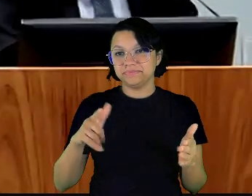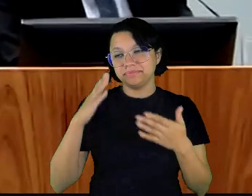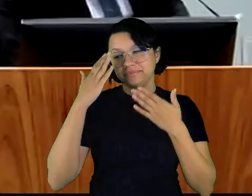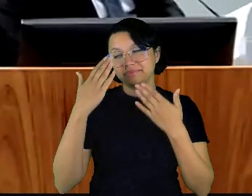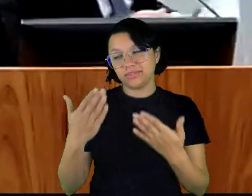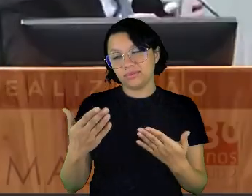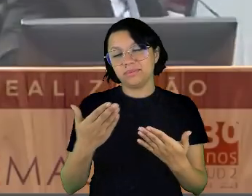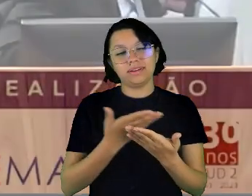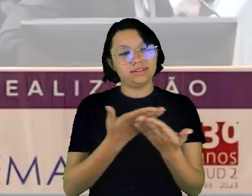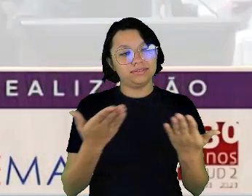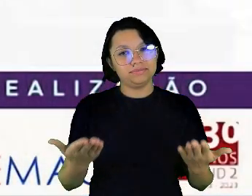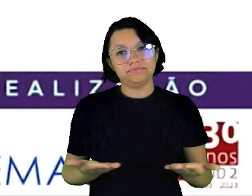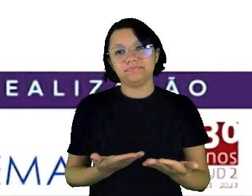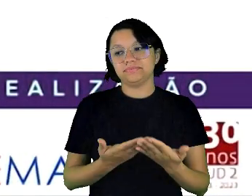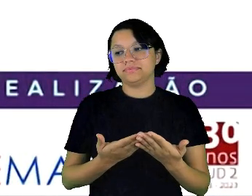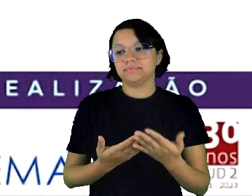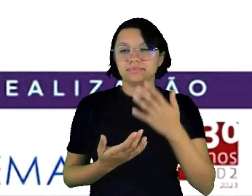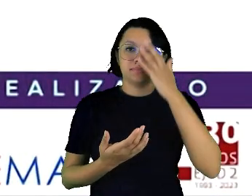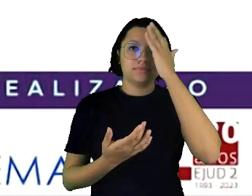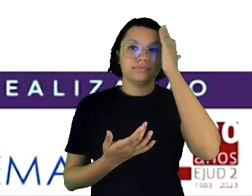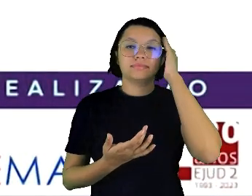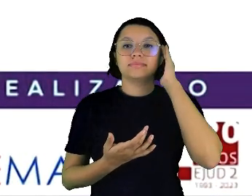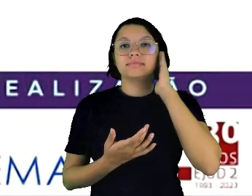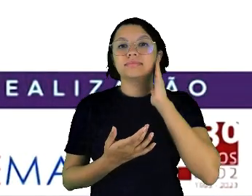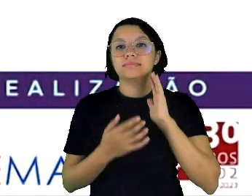Obrigado, senhores. Obrigado.